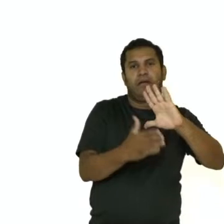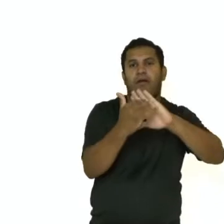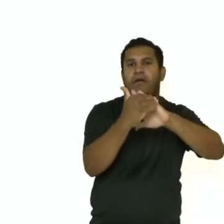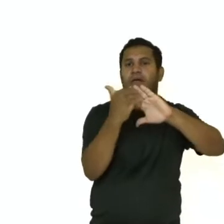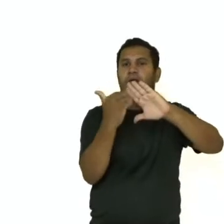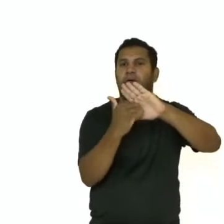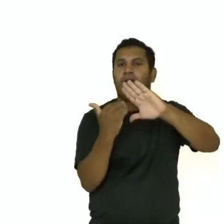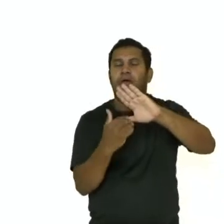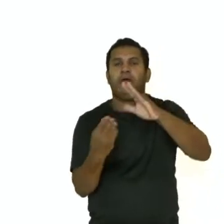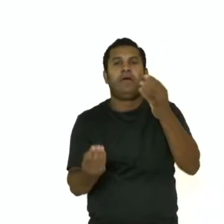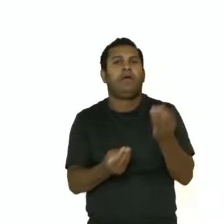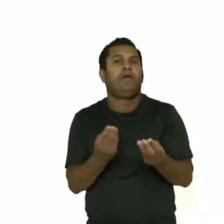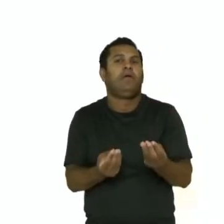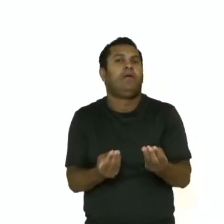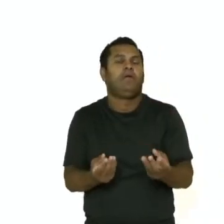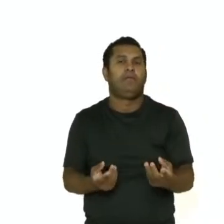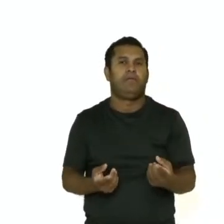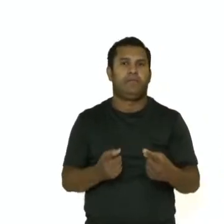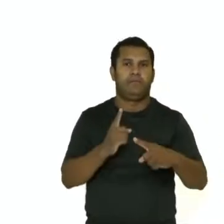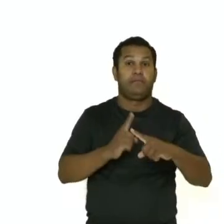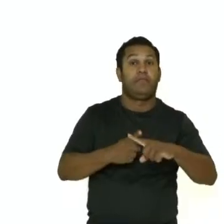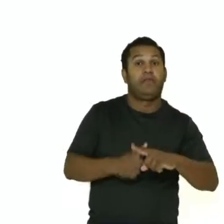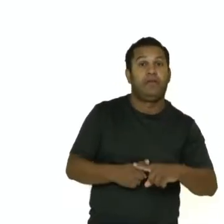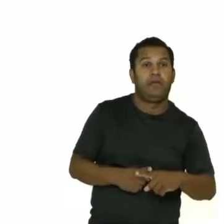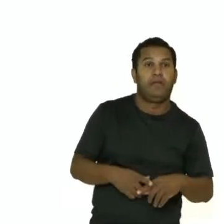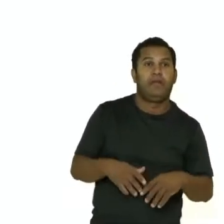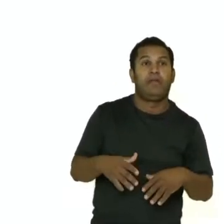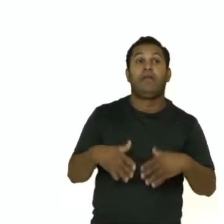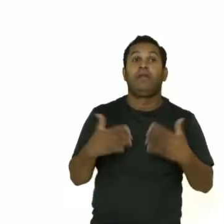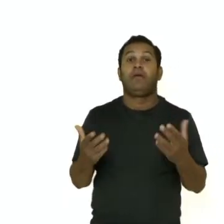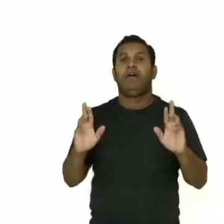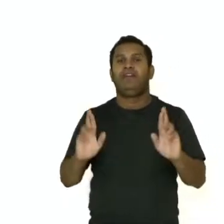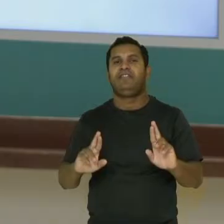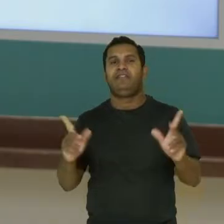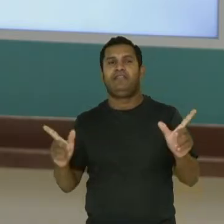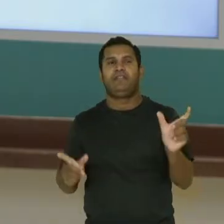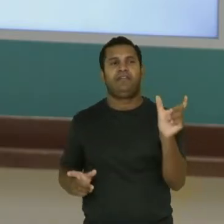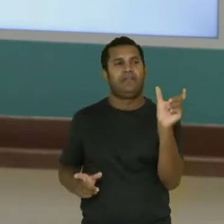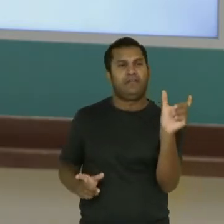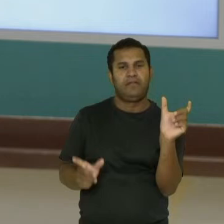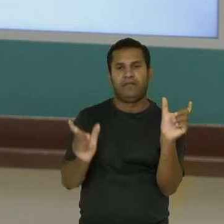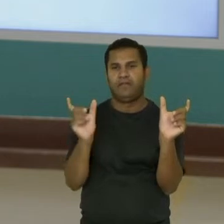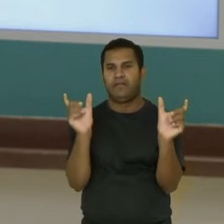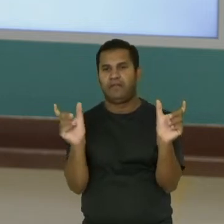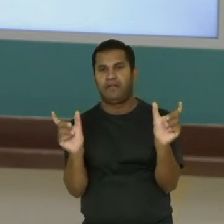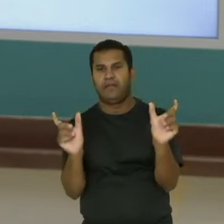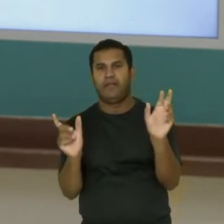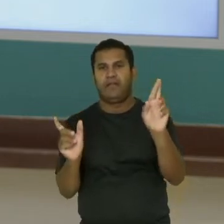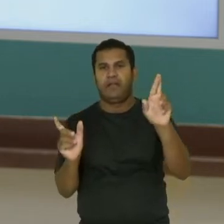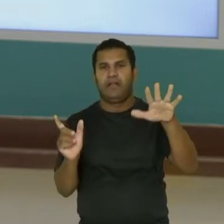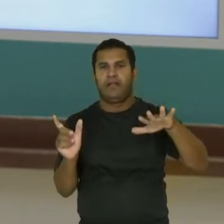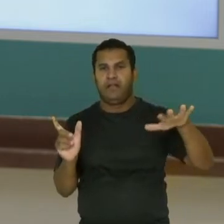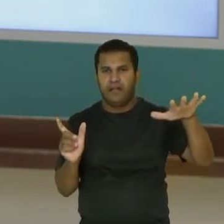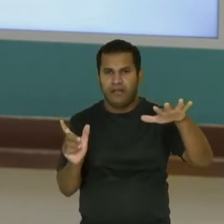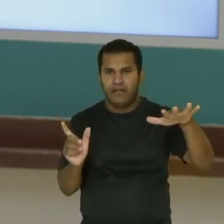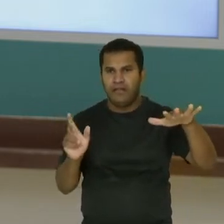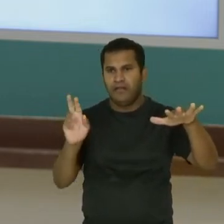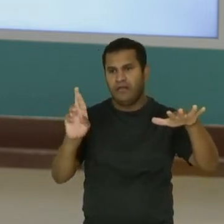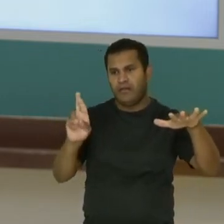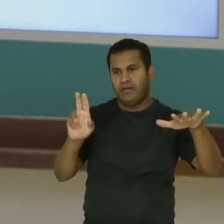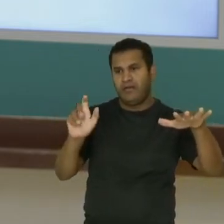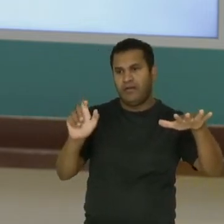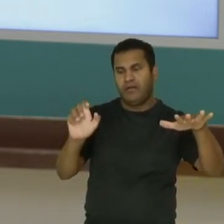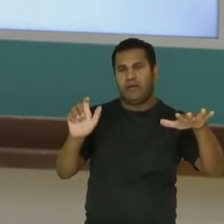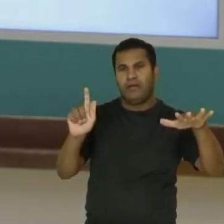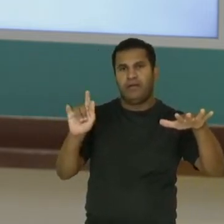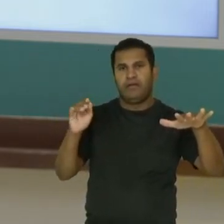qual a diferença entre os termos regionalização e região? Qual é a diferença entre eu falar